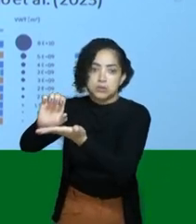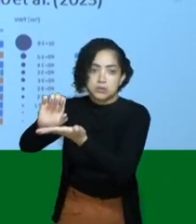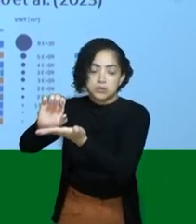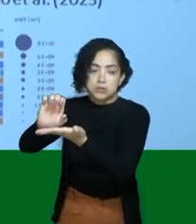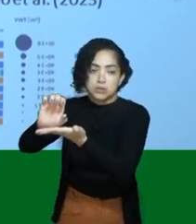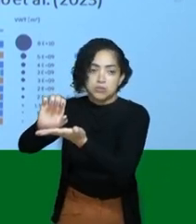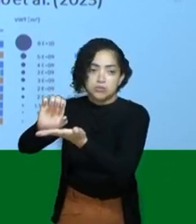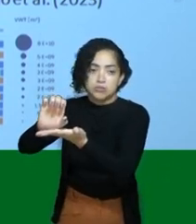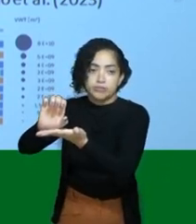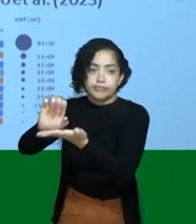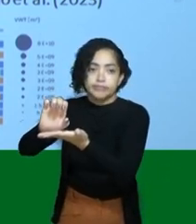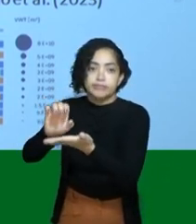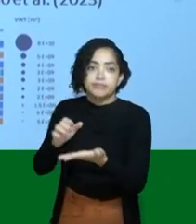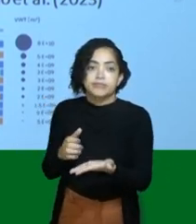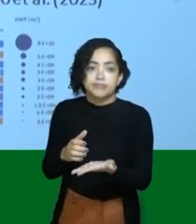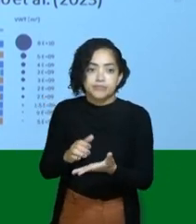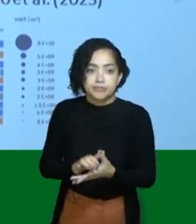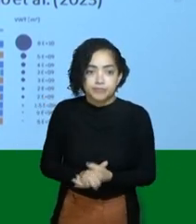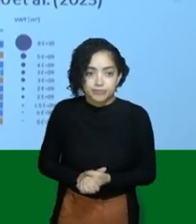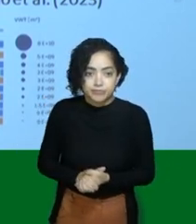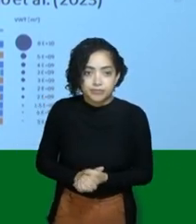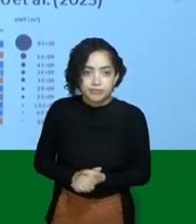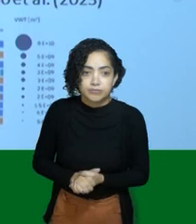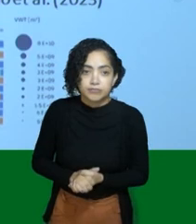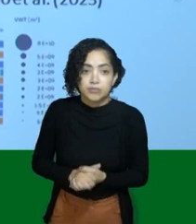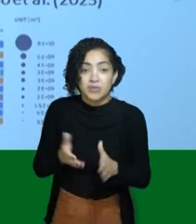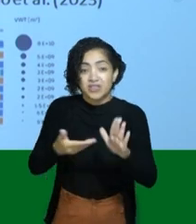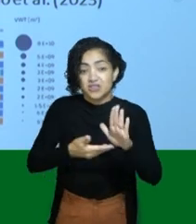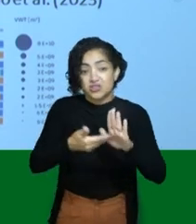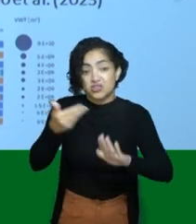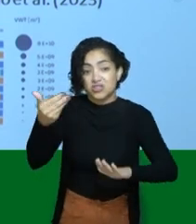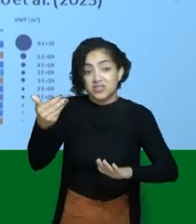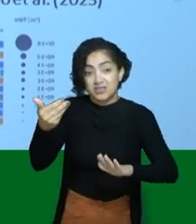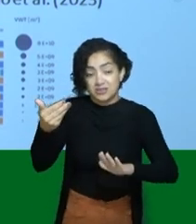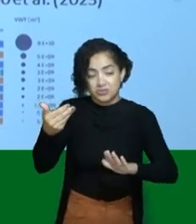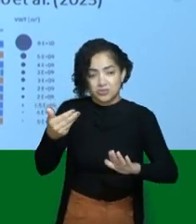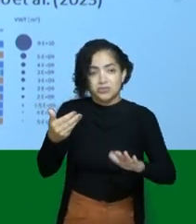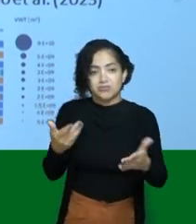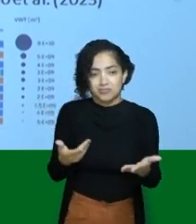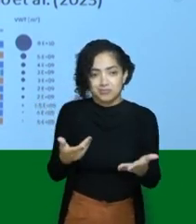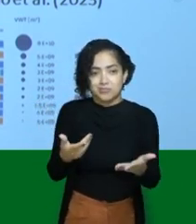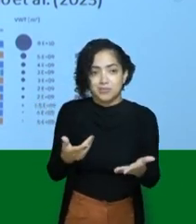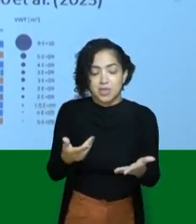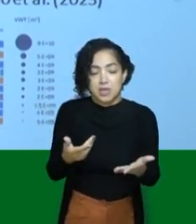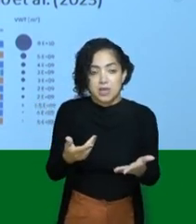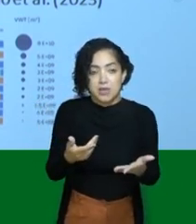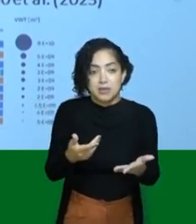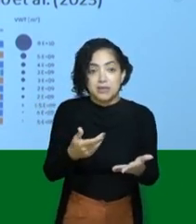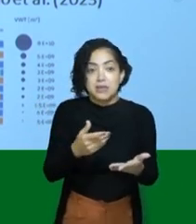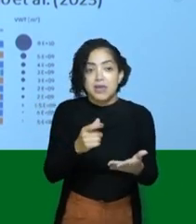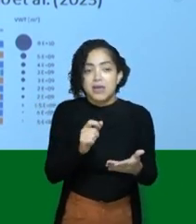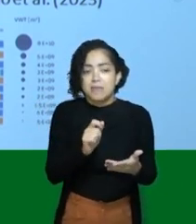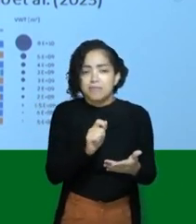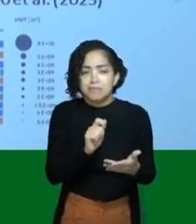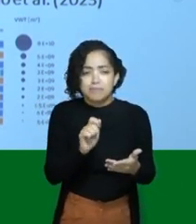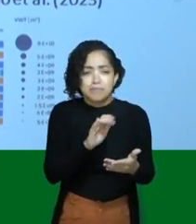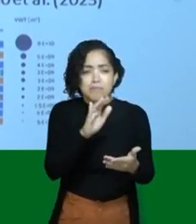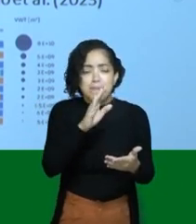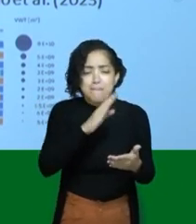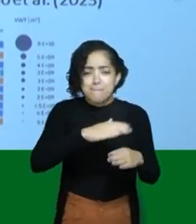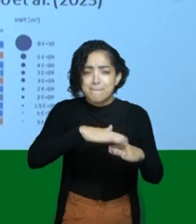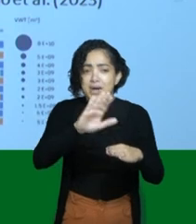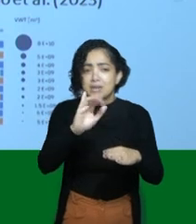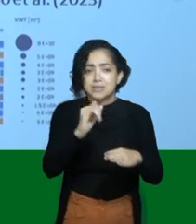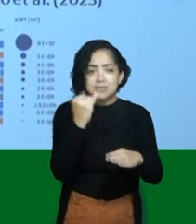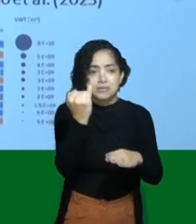tirando essa água o nosso recurso precioso das